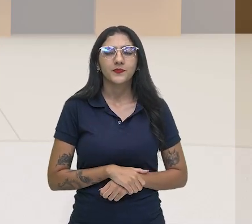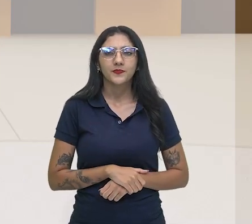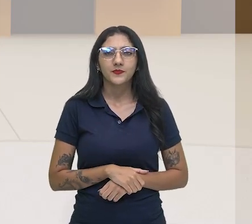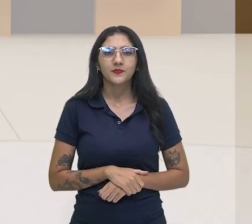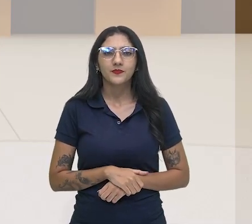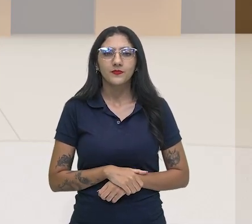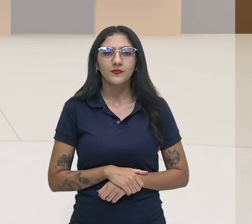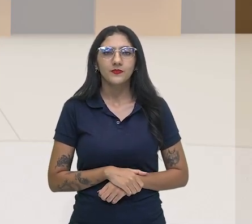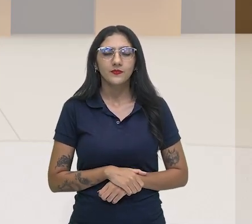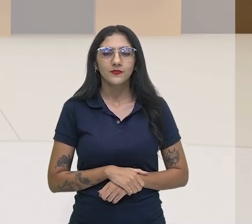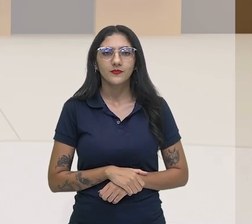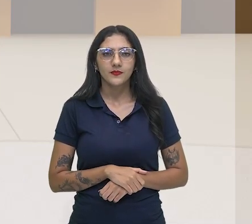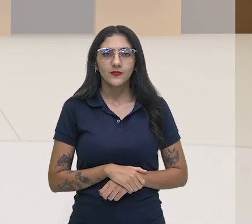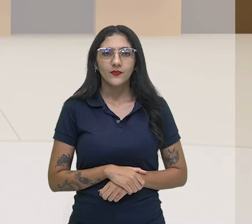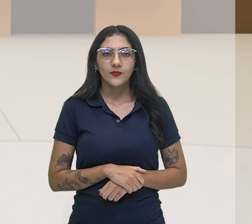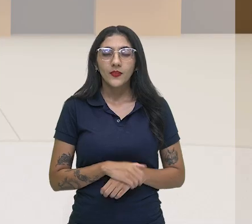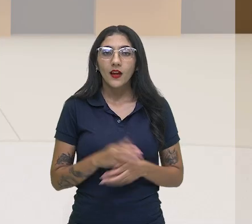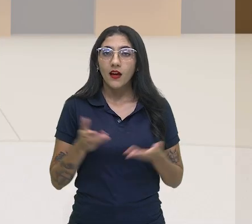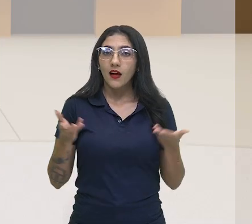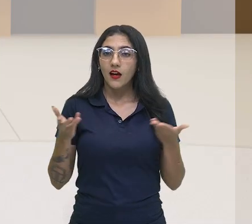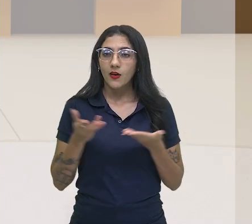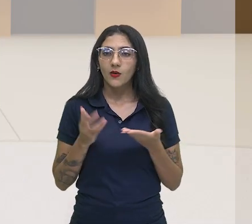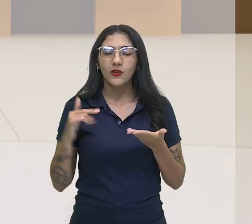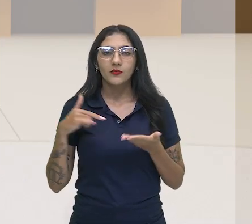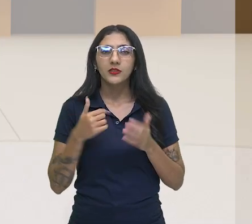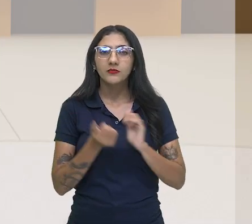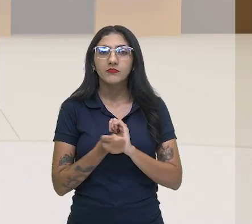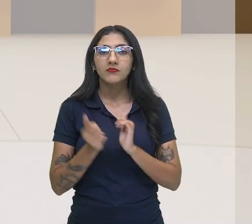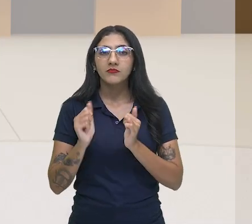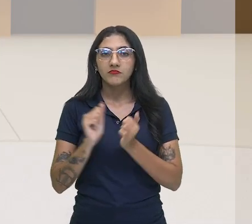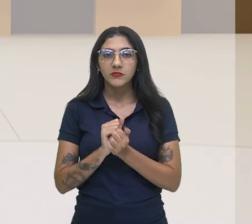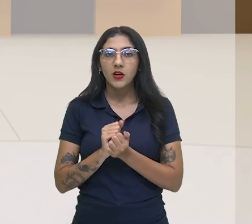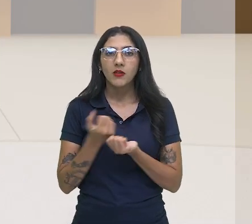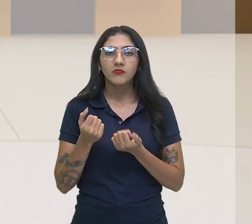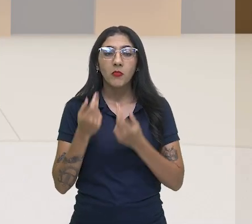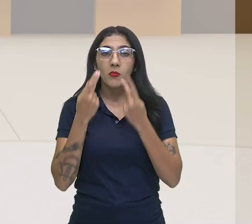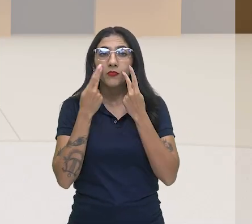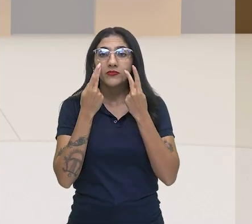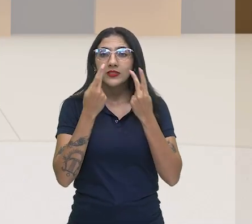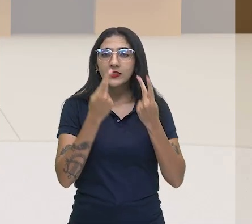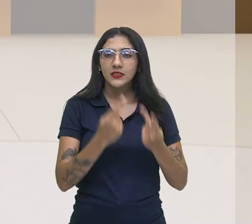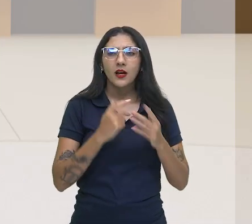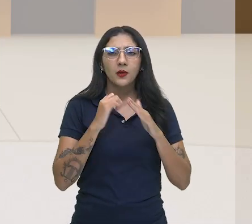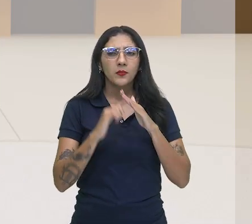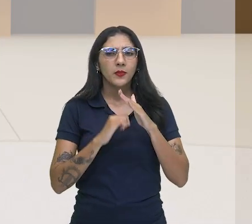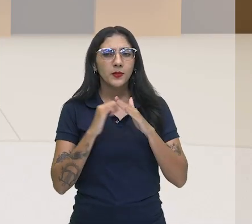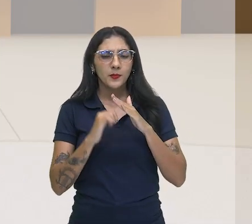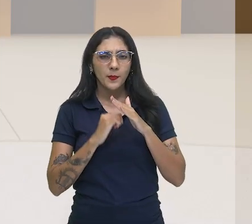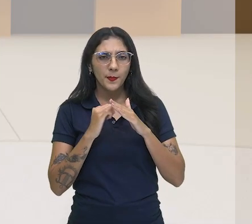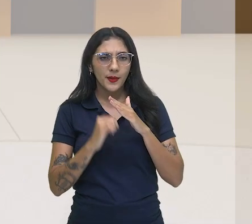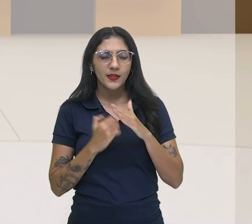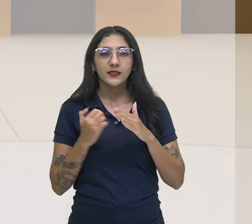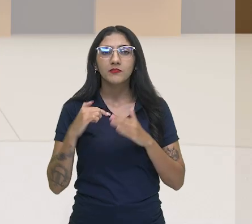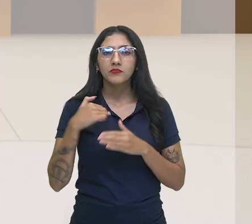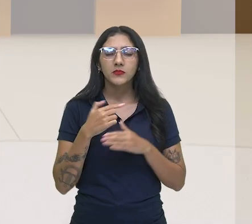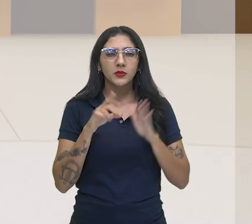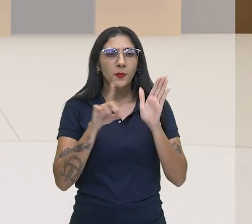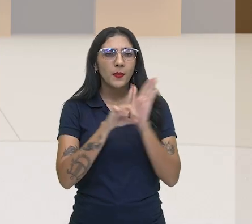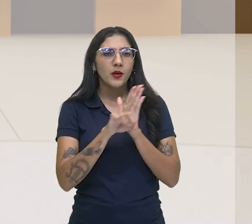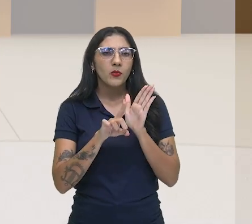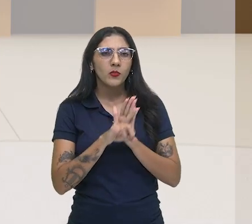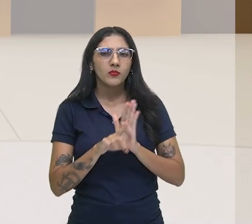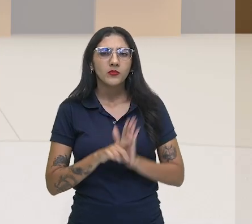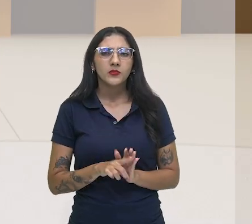agora pegarmos o gênero entrevista, a gente vai a uma empresa. A gente fez algumas perguntas para a empresa, perguntando o